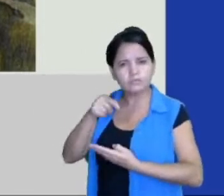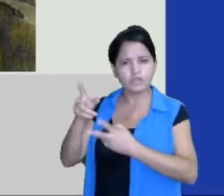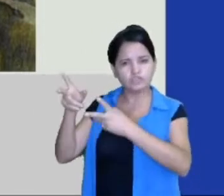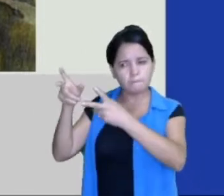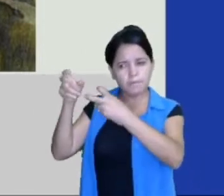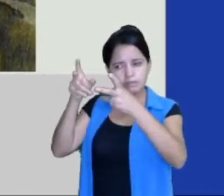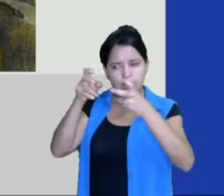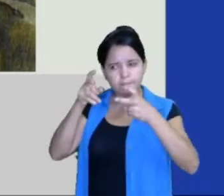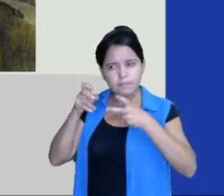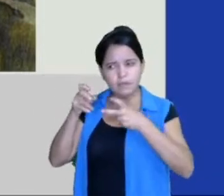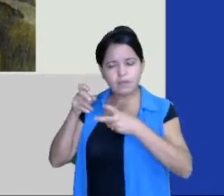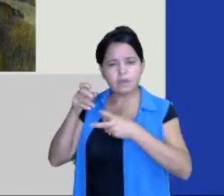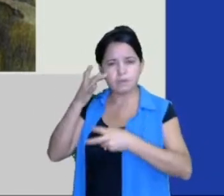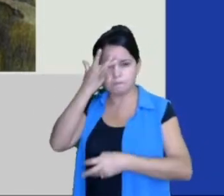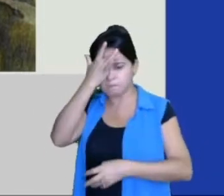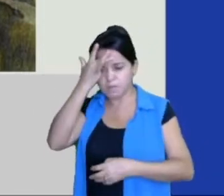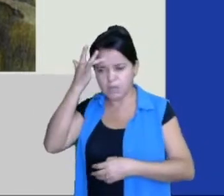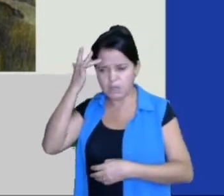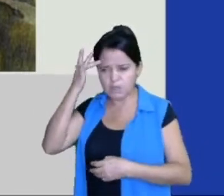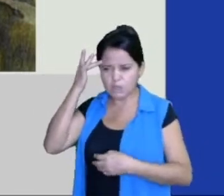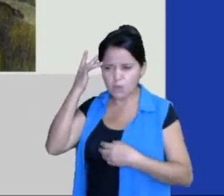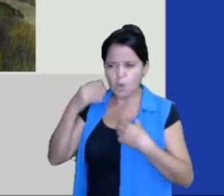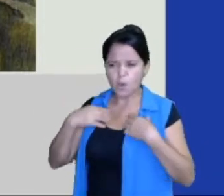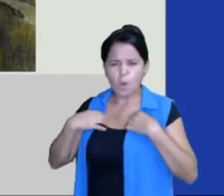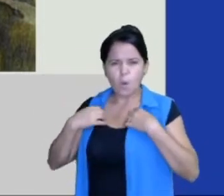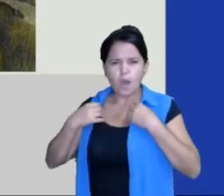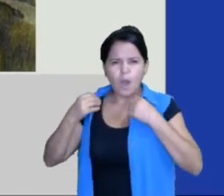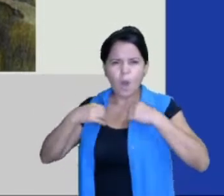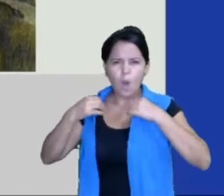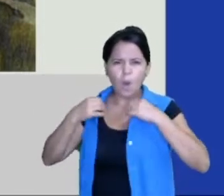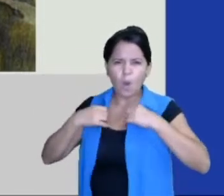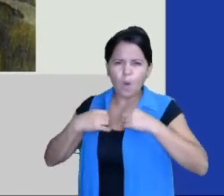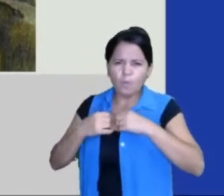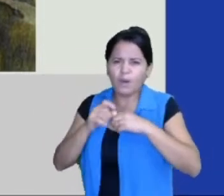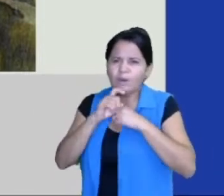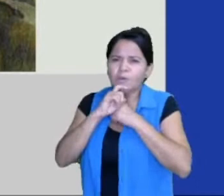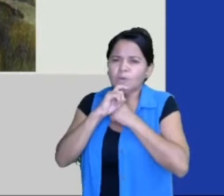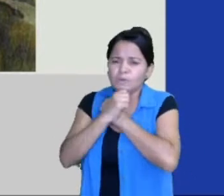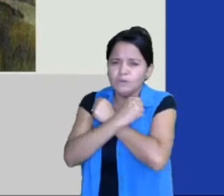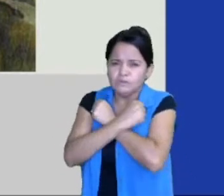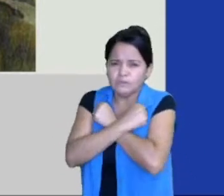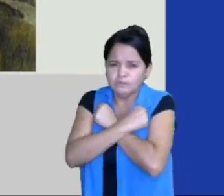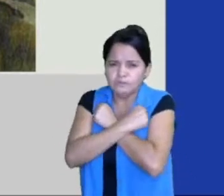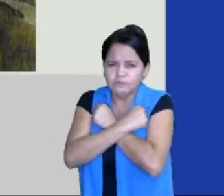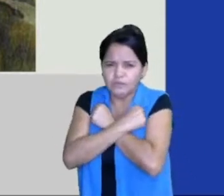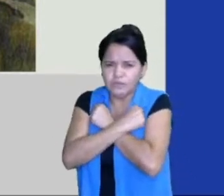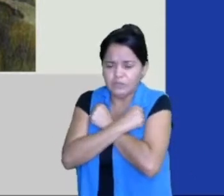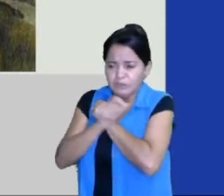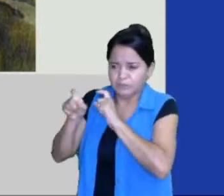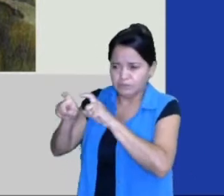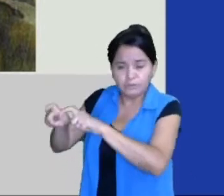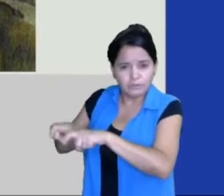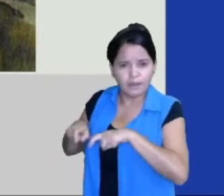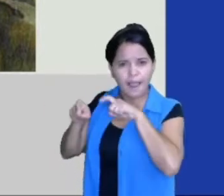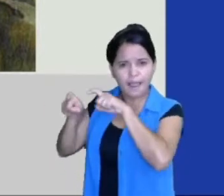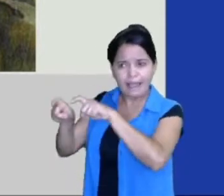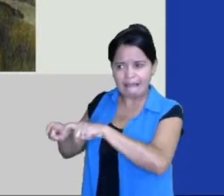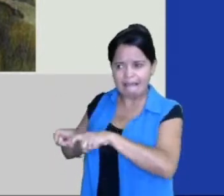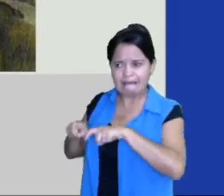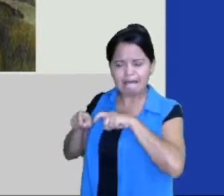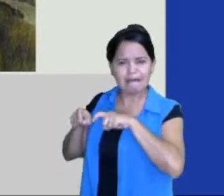o campo, né? As pessoas com roupas de frio, porque na região norte da Rússia, né, o frio é bem